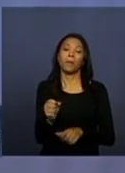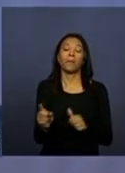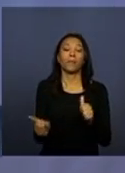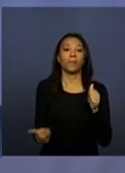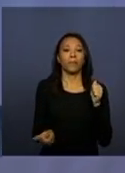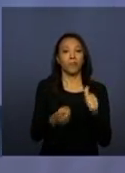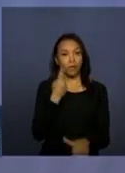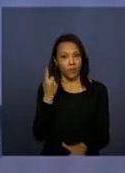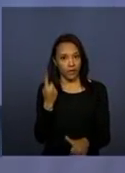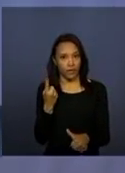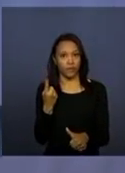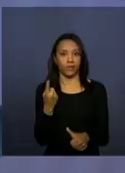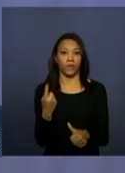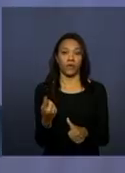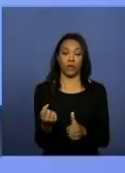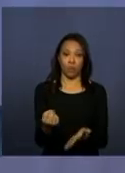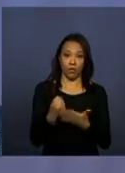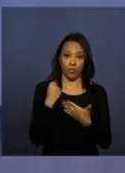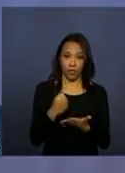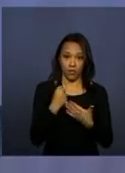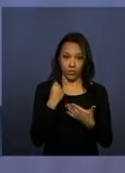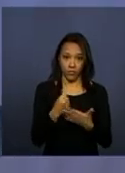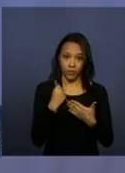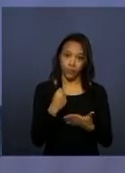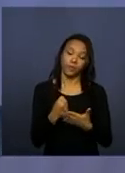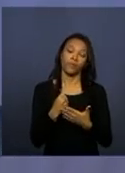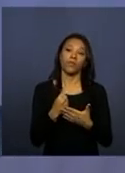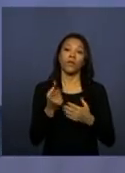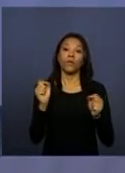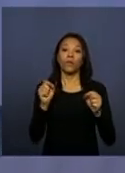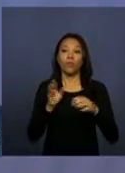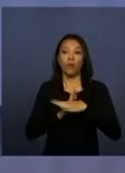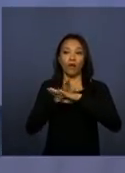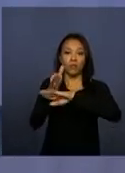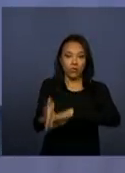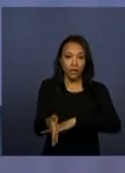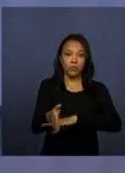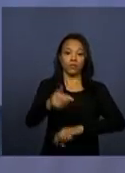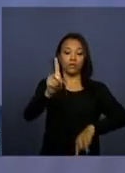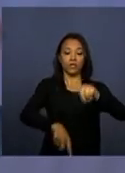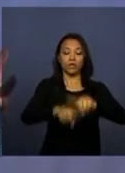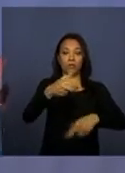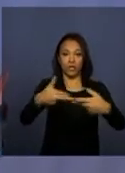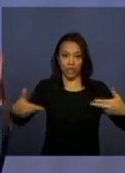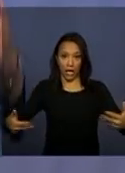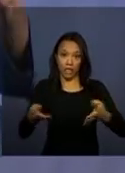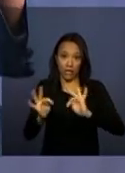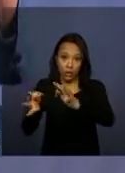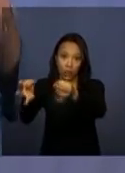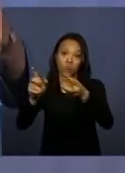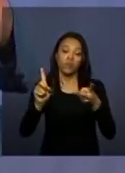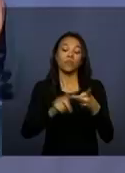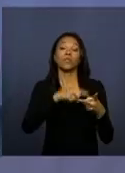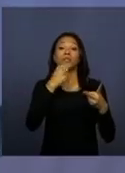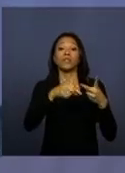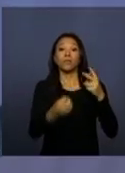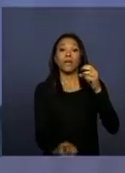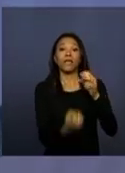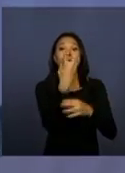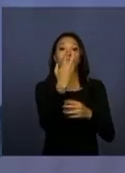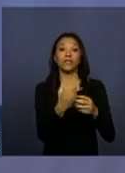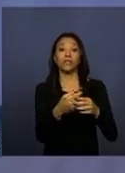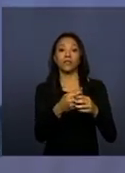o cooperativismo. Segundo, o acesso de equipamentos. Terceiro, a criação de uma